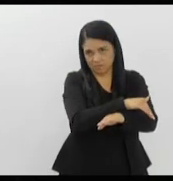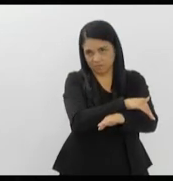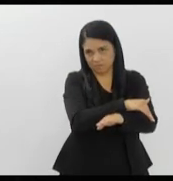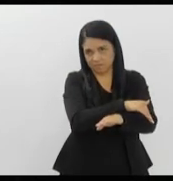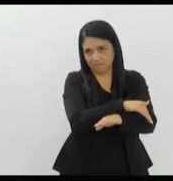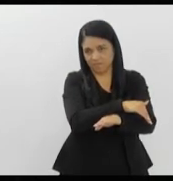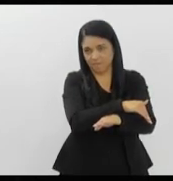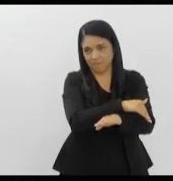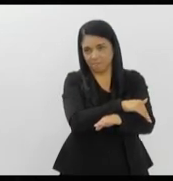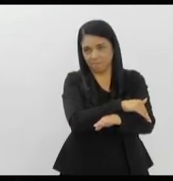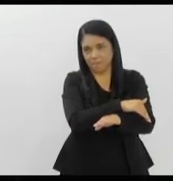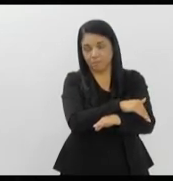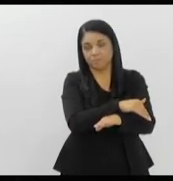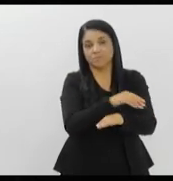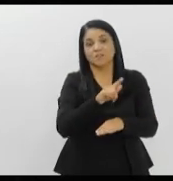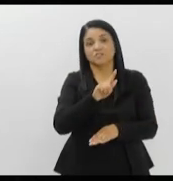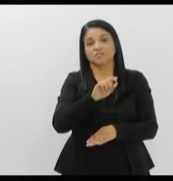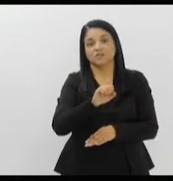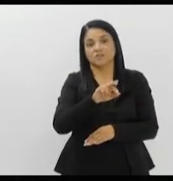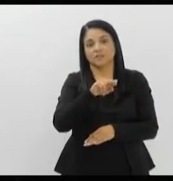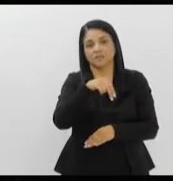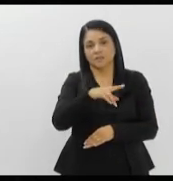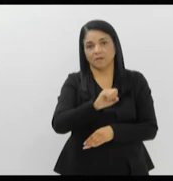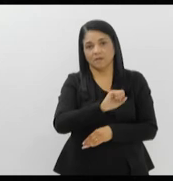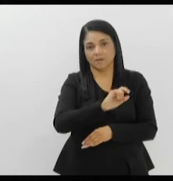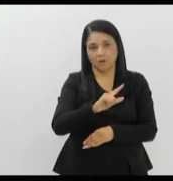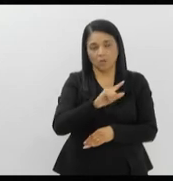rua General Galvão.